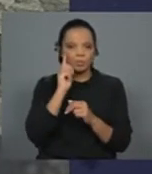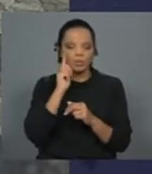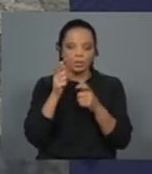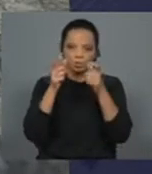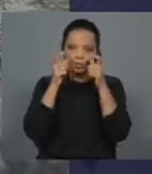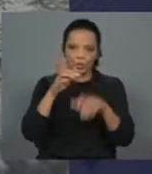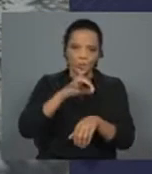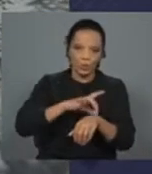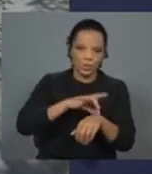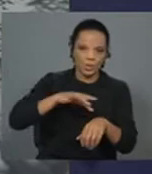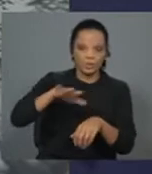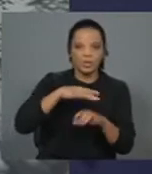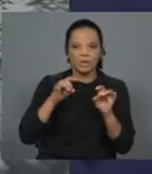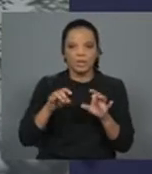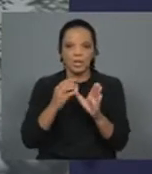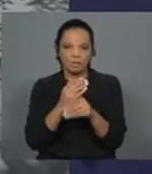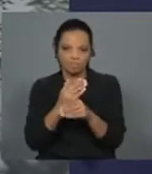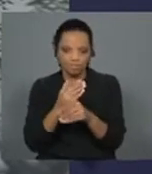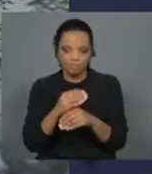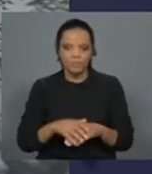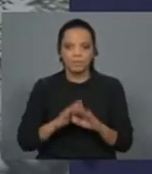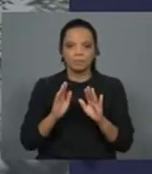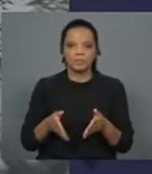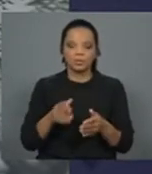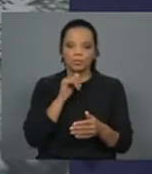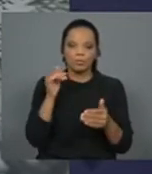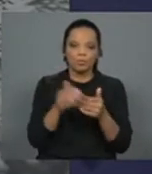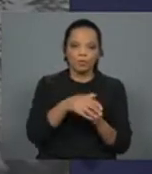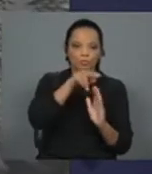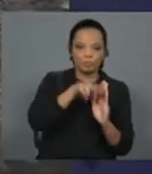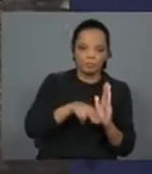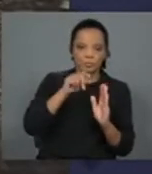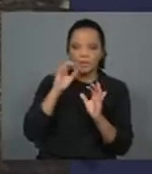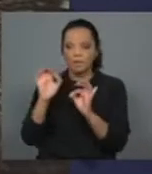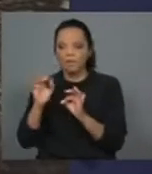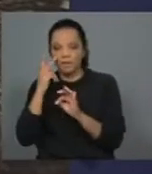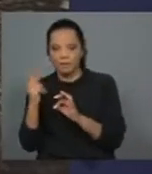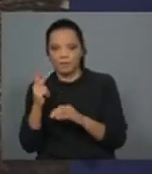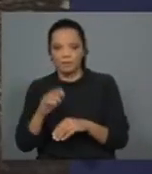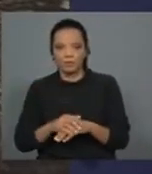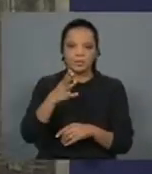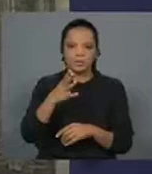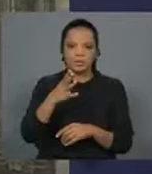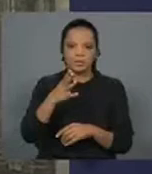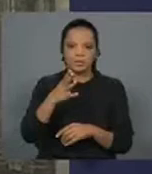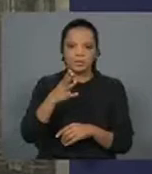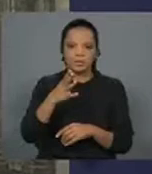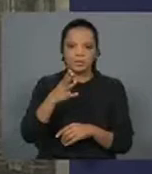evitar as pilhagens. No fundo, havia que enterrar os mortos e cuidar dos vivos, como o futuro Marquês de Pombal, rei Dom